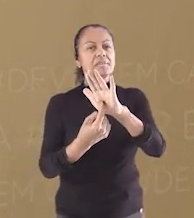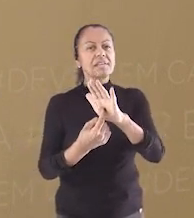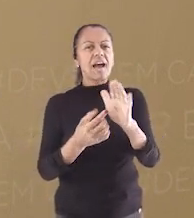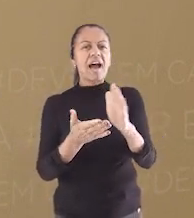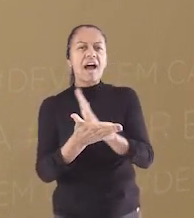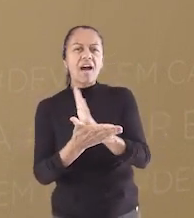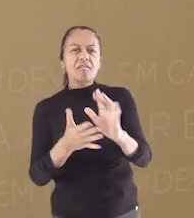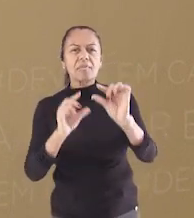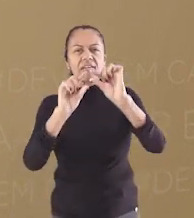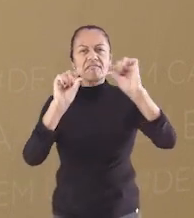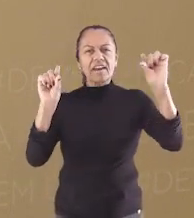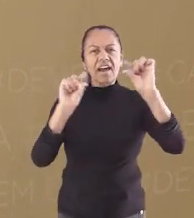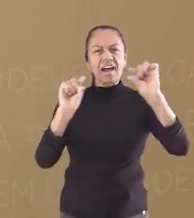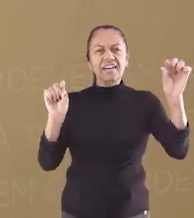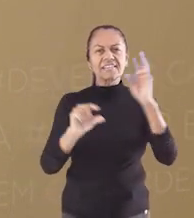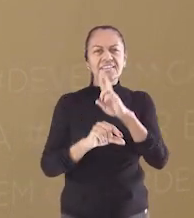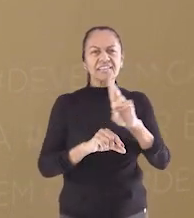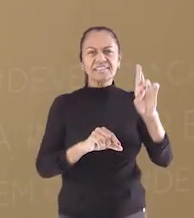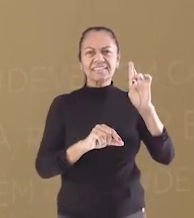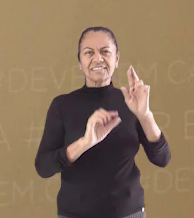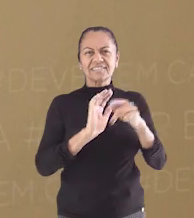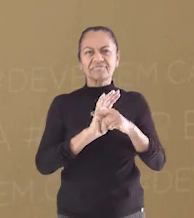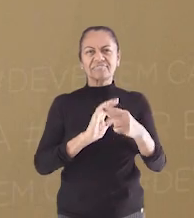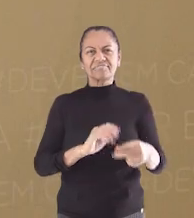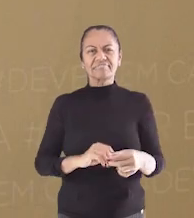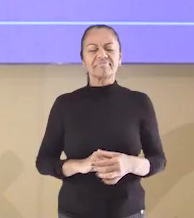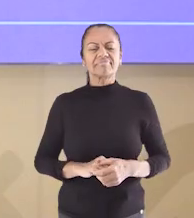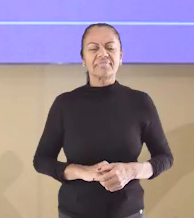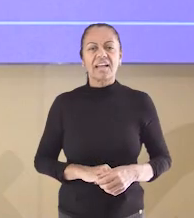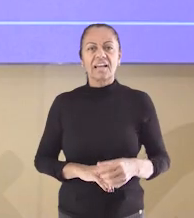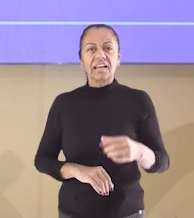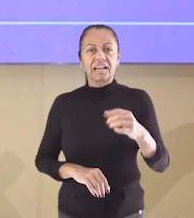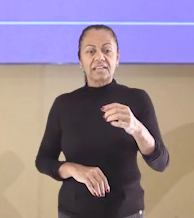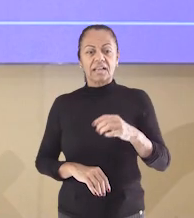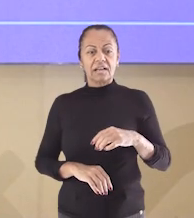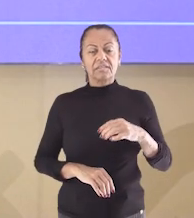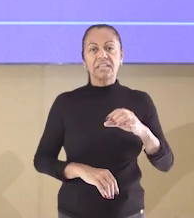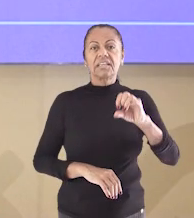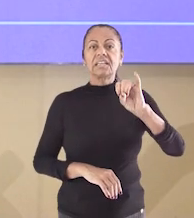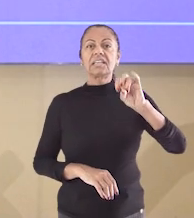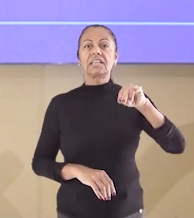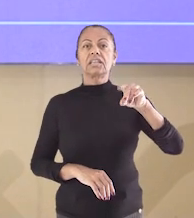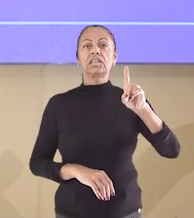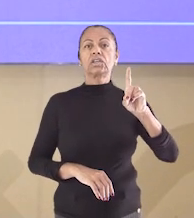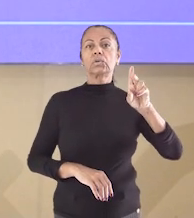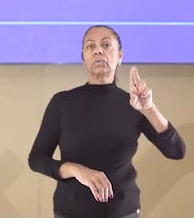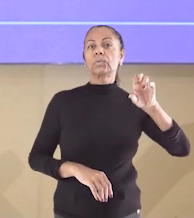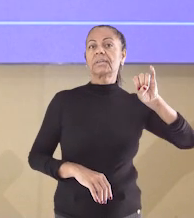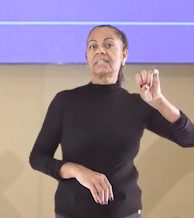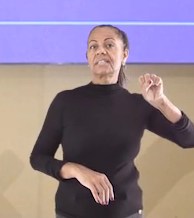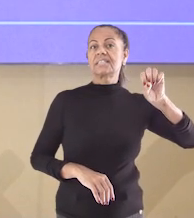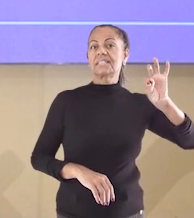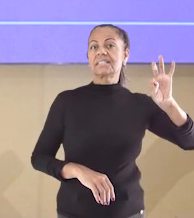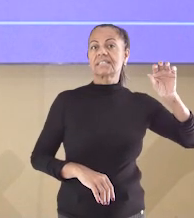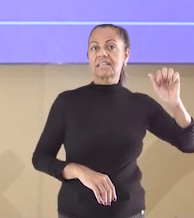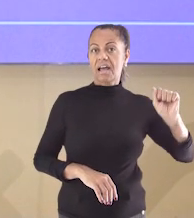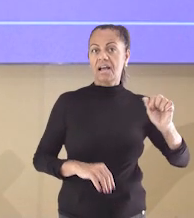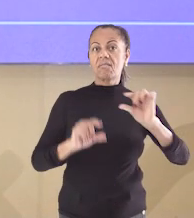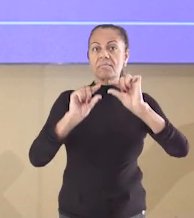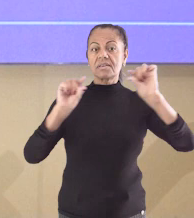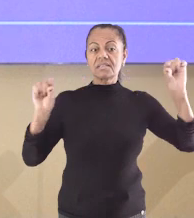como diversos povos lidam com eles. Vamos apresentar algumas mensagens de algumas